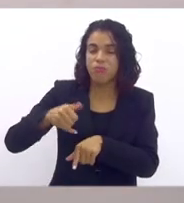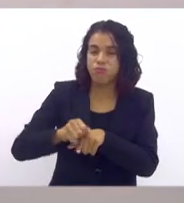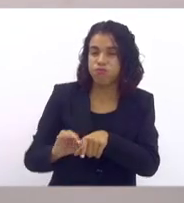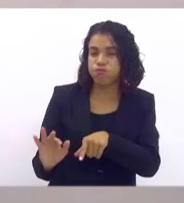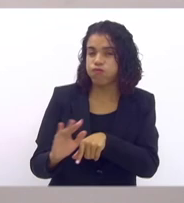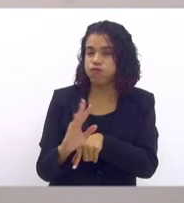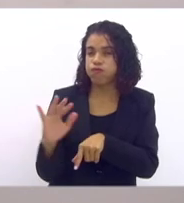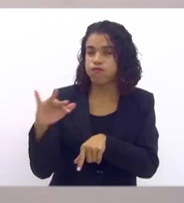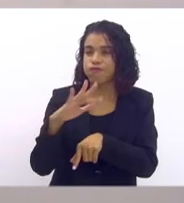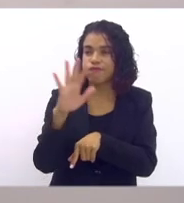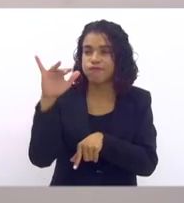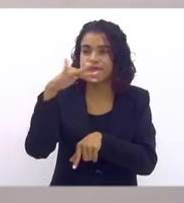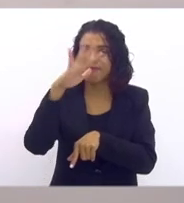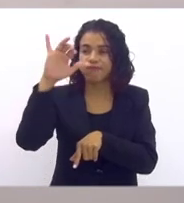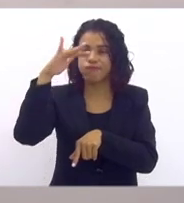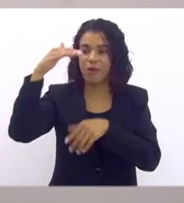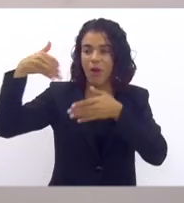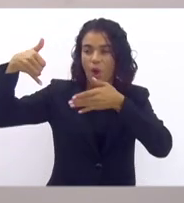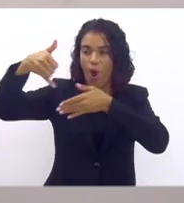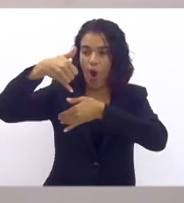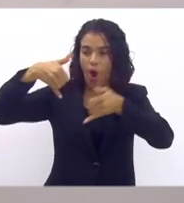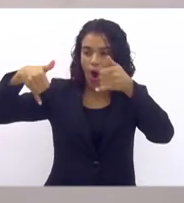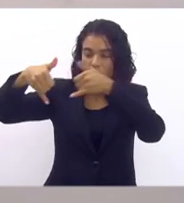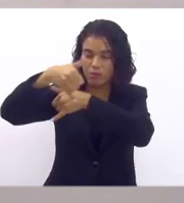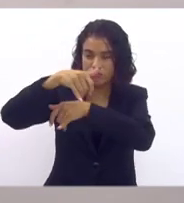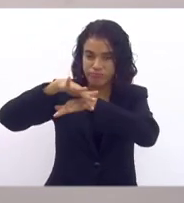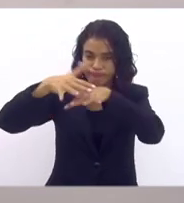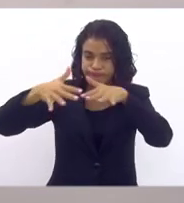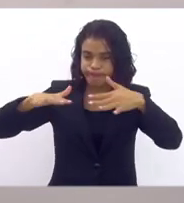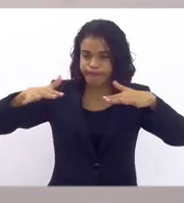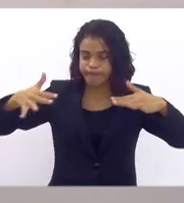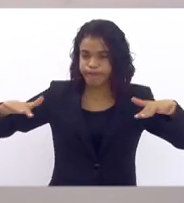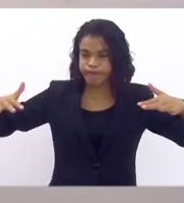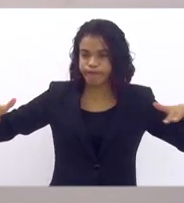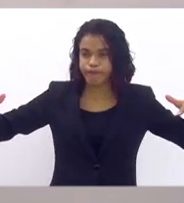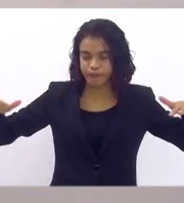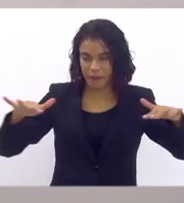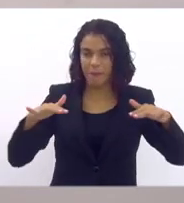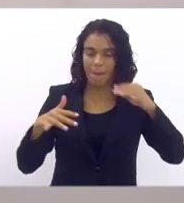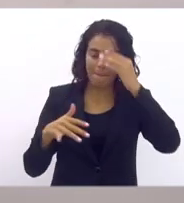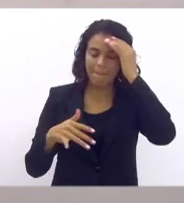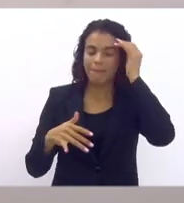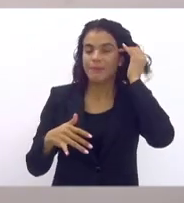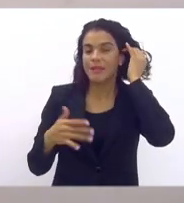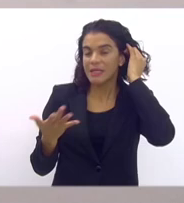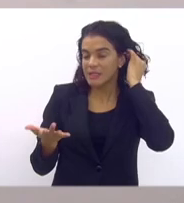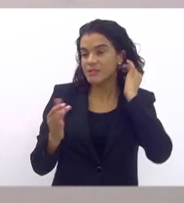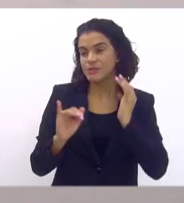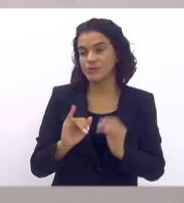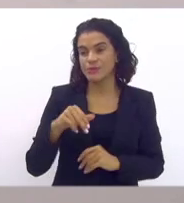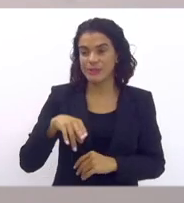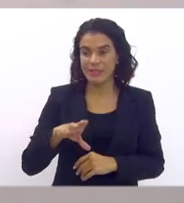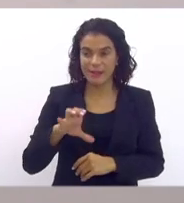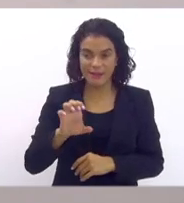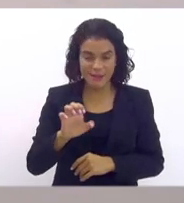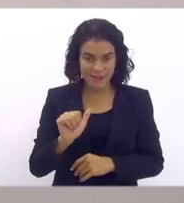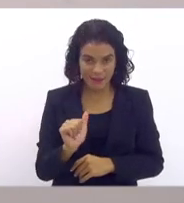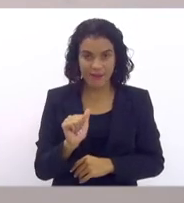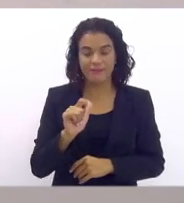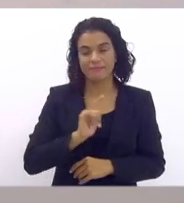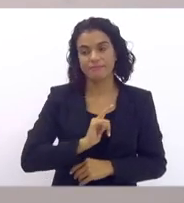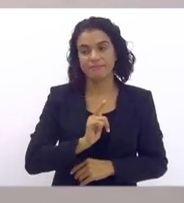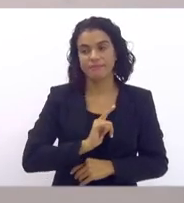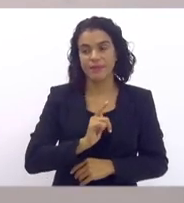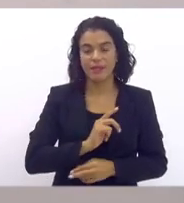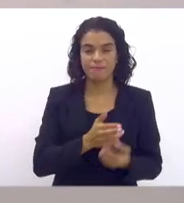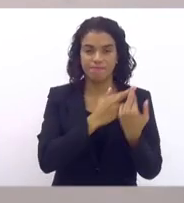evidentemente contaminou a Baia de Guanabara sob responsabilidade de um ente privado e isso inia tem a sua